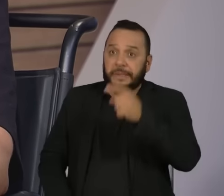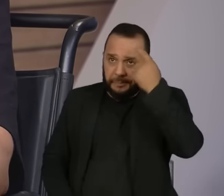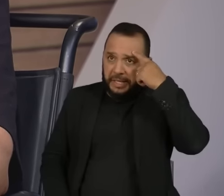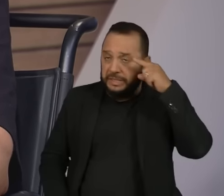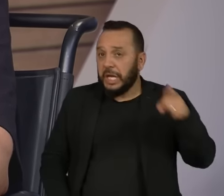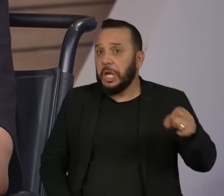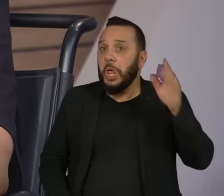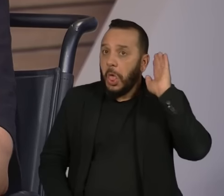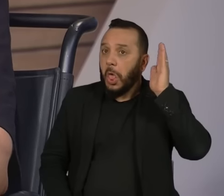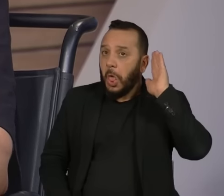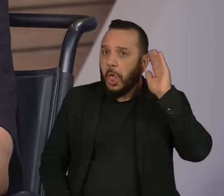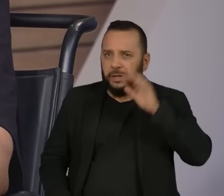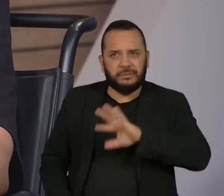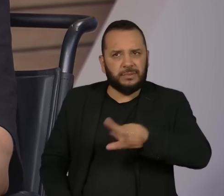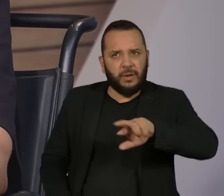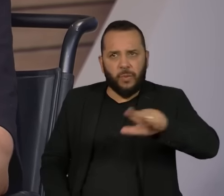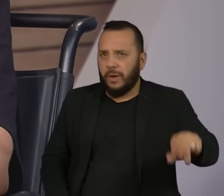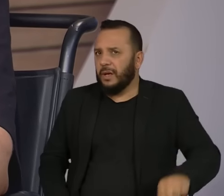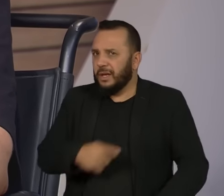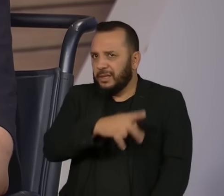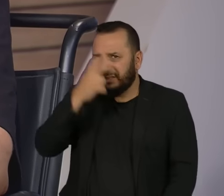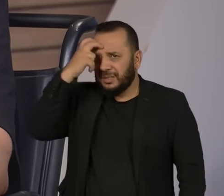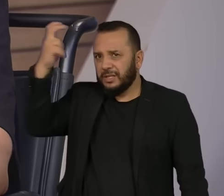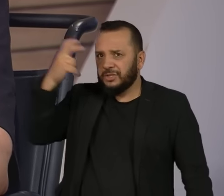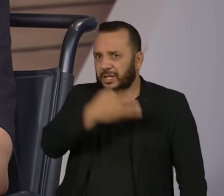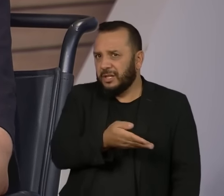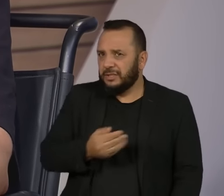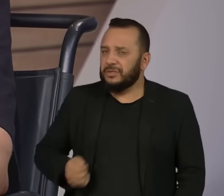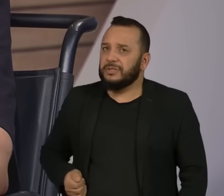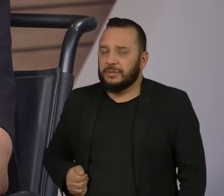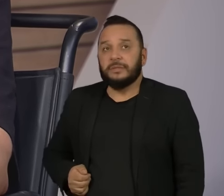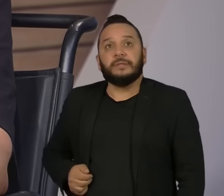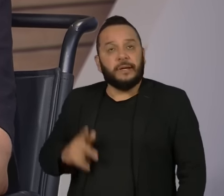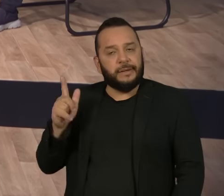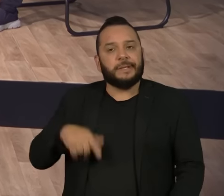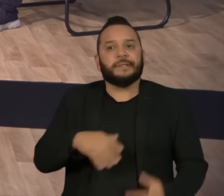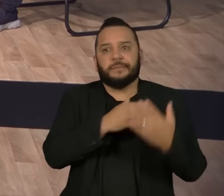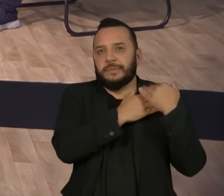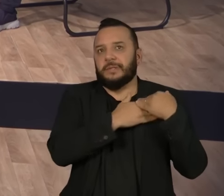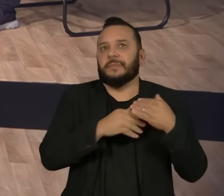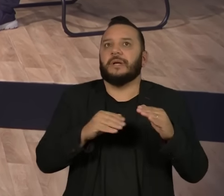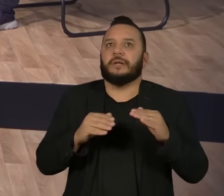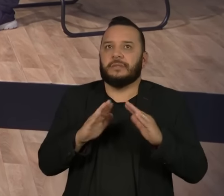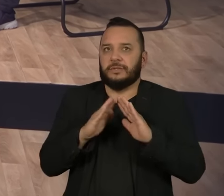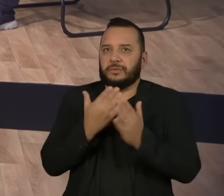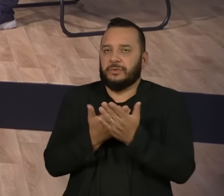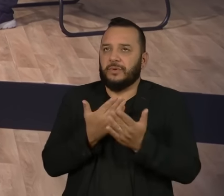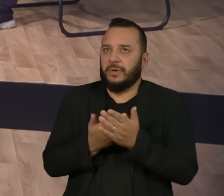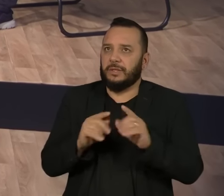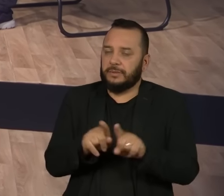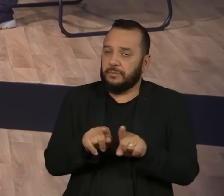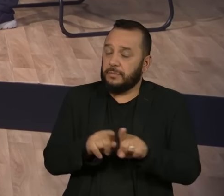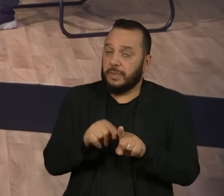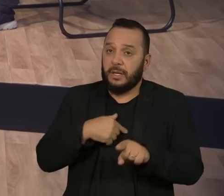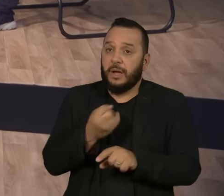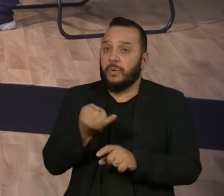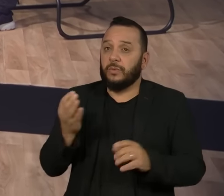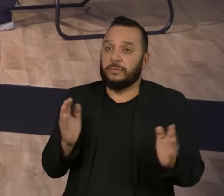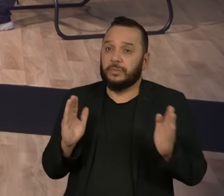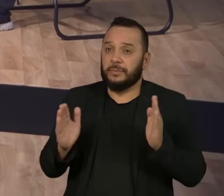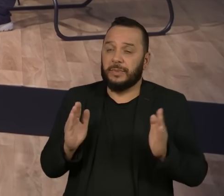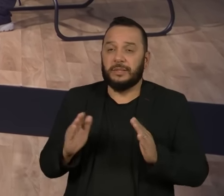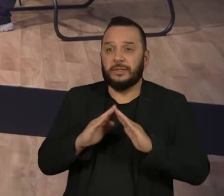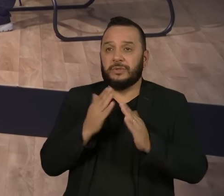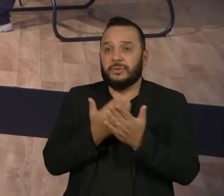filho burro, mas ele não é, né? Assim, e talvez essa seja a função da escola também, né? Em alguns momentos, talvez a função da escola